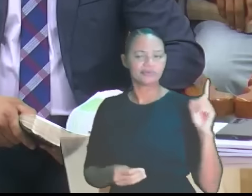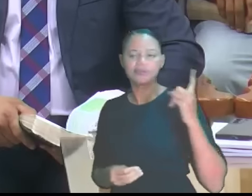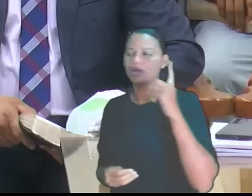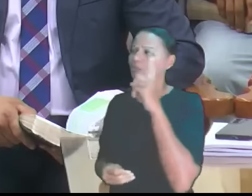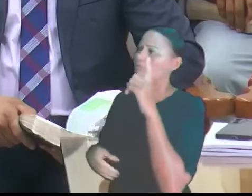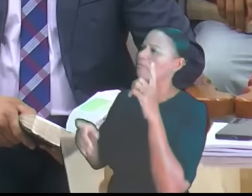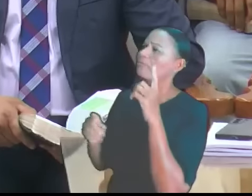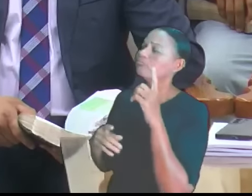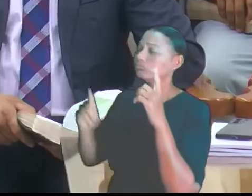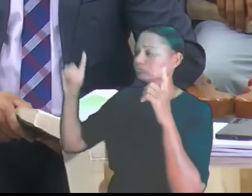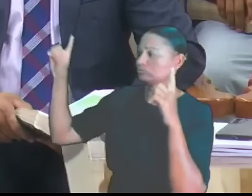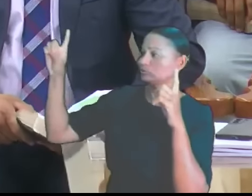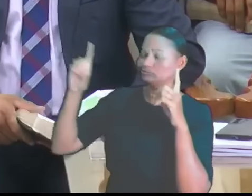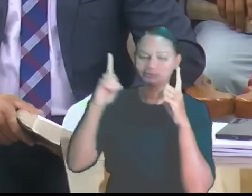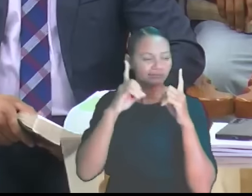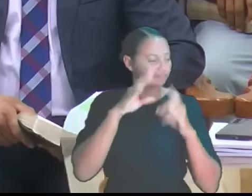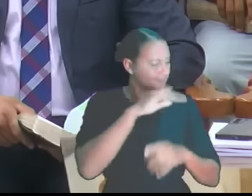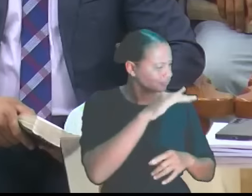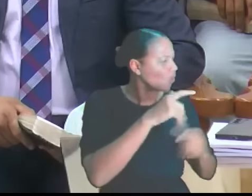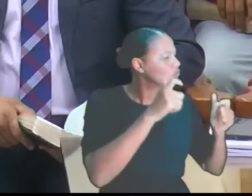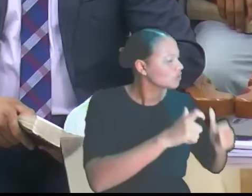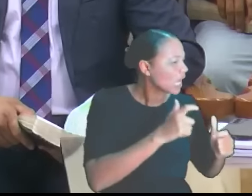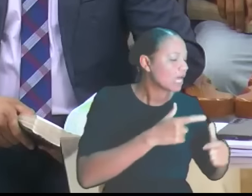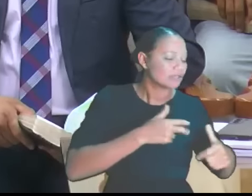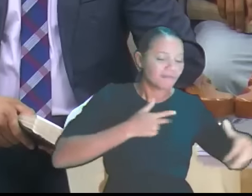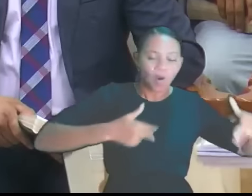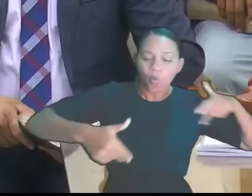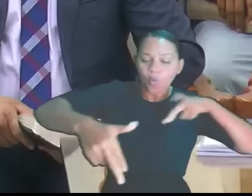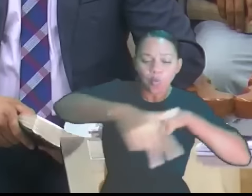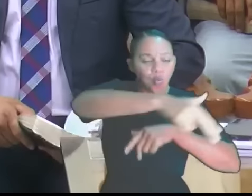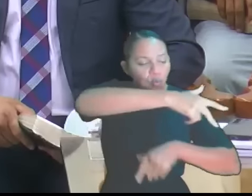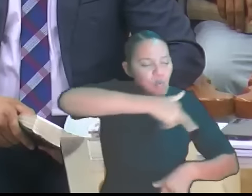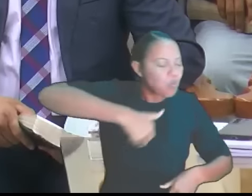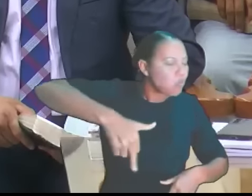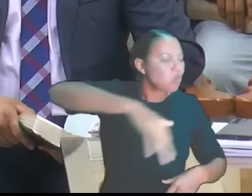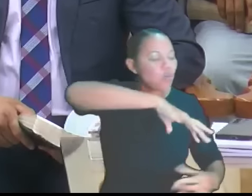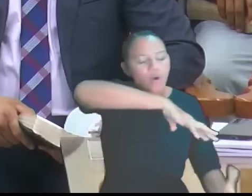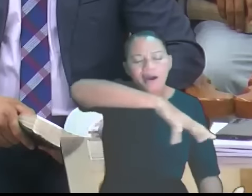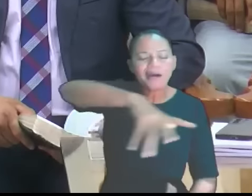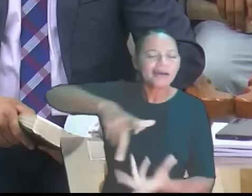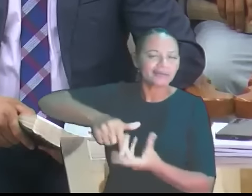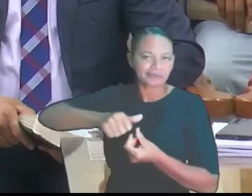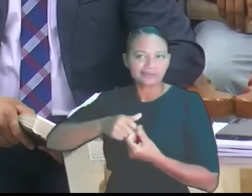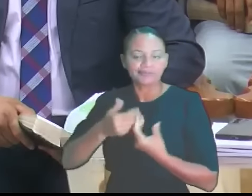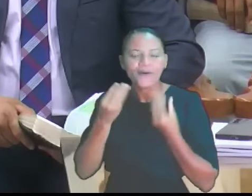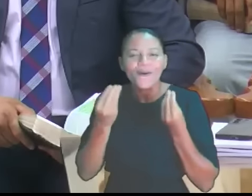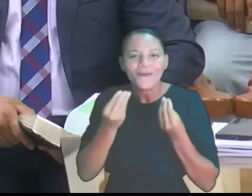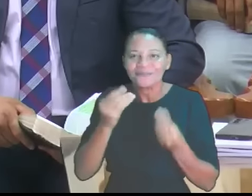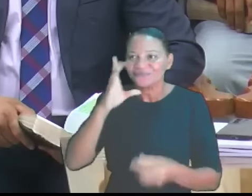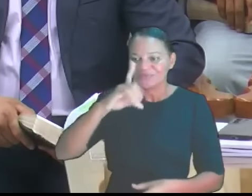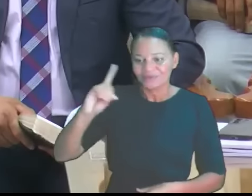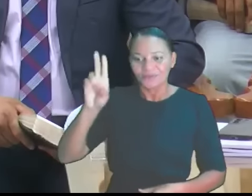Você observou lá o meu servo Jó? Isso eu acho tremendo, porque Deus pegou Jó para dar testemunho até para o diabo, irmão.